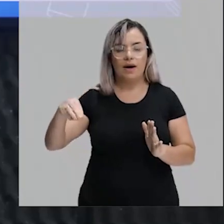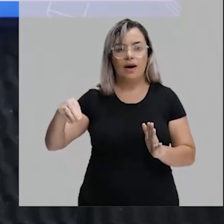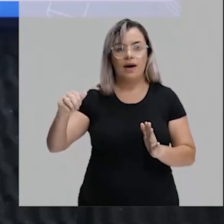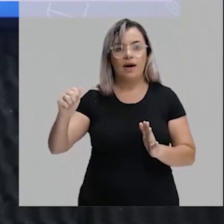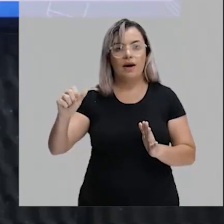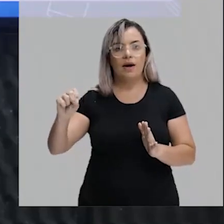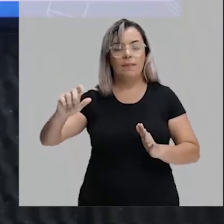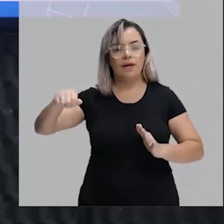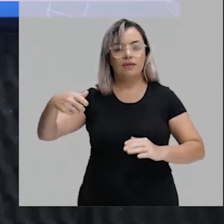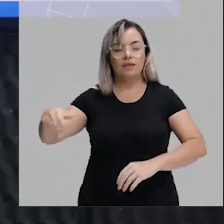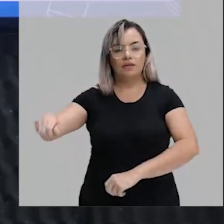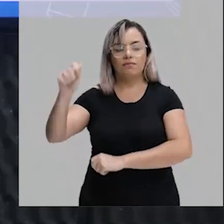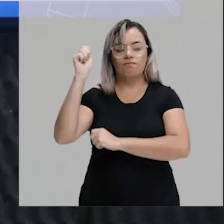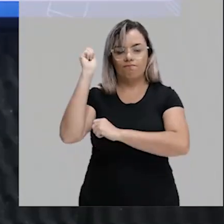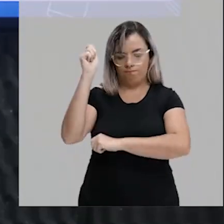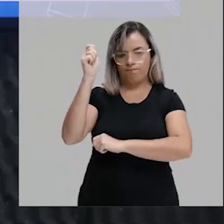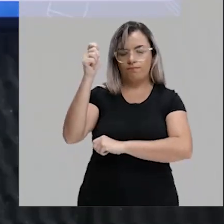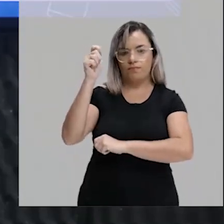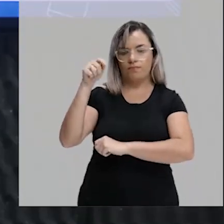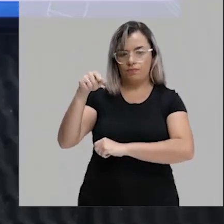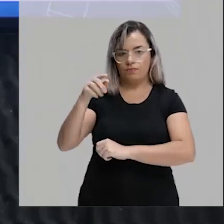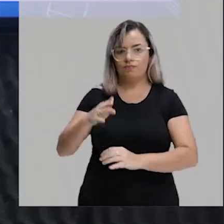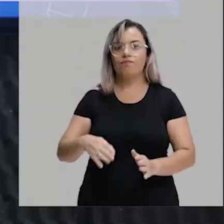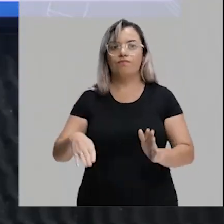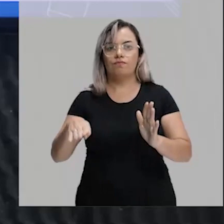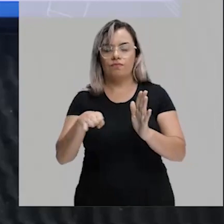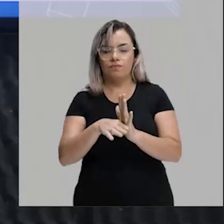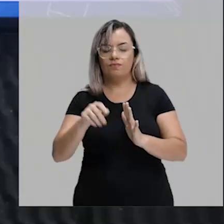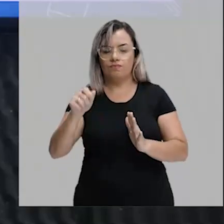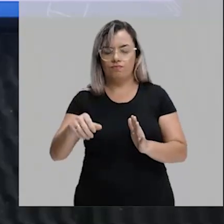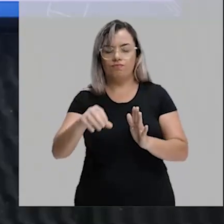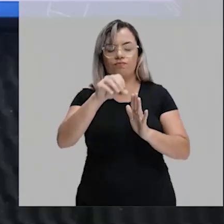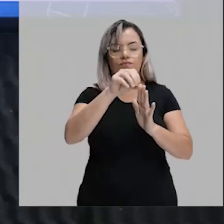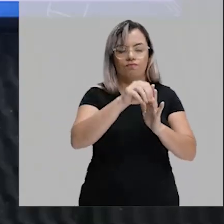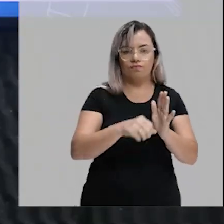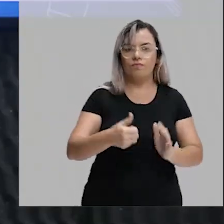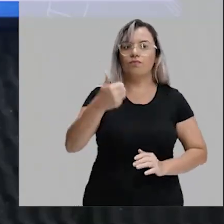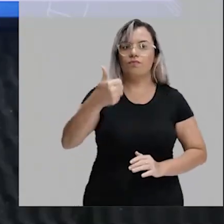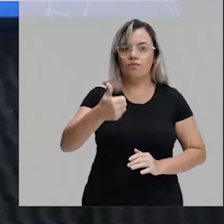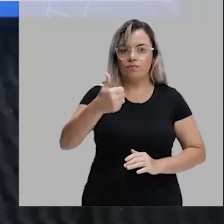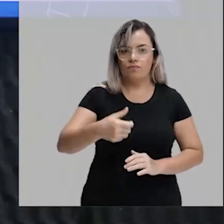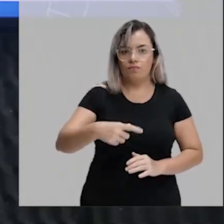em 1492, ele é o primeiro oficialmente